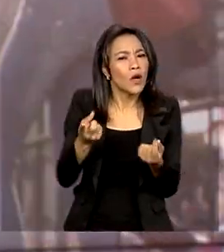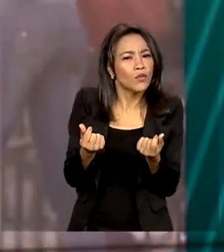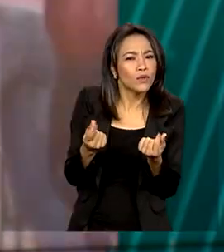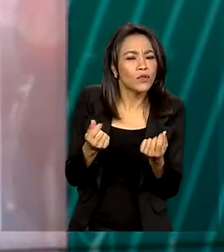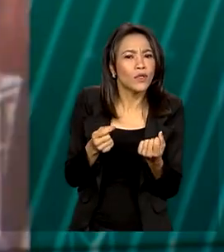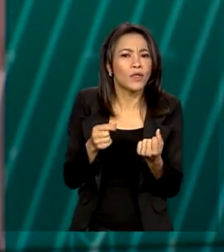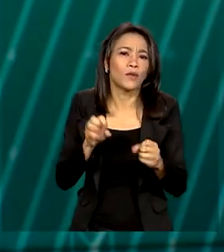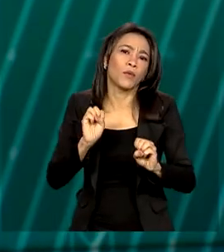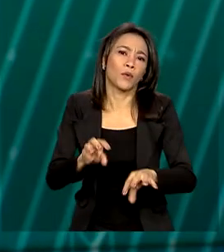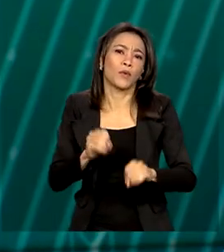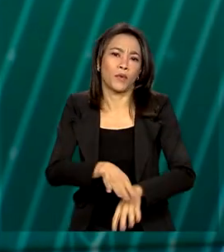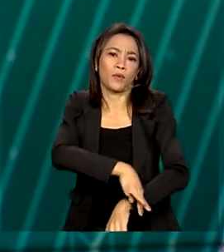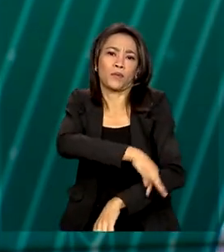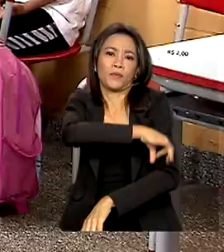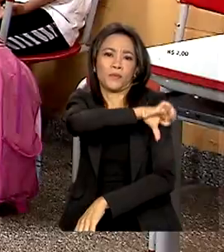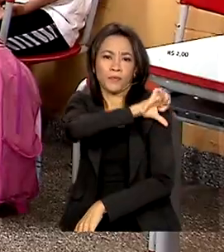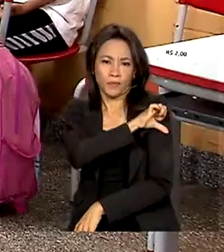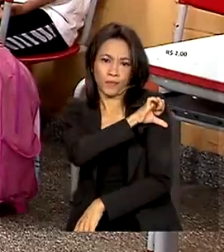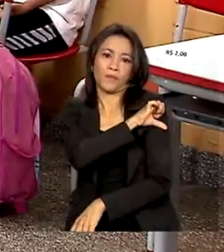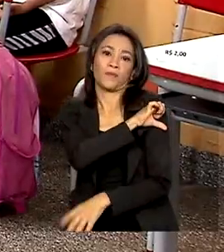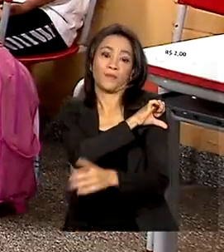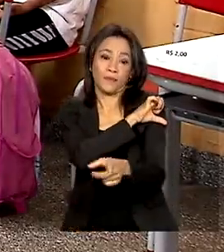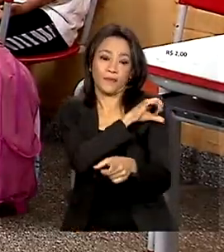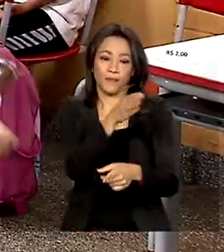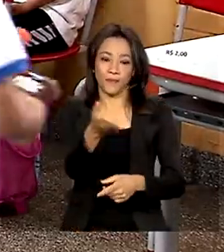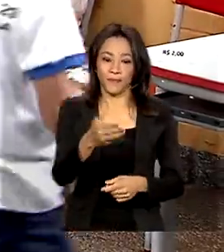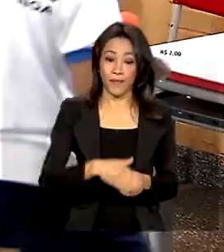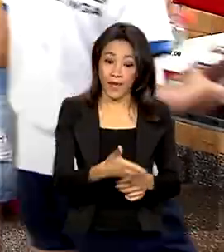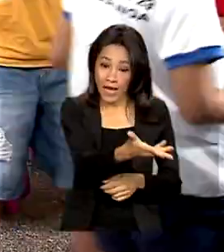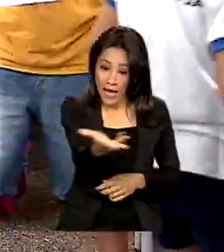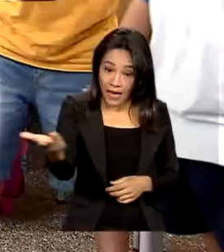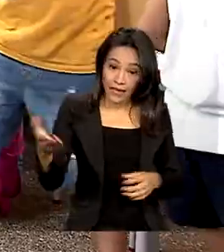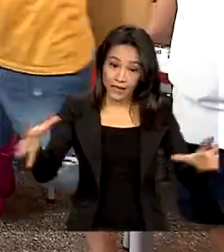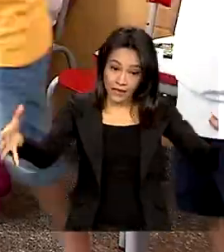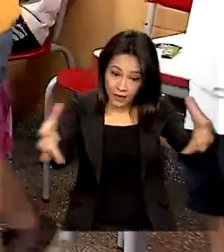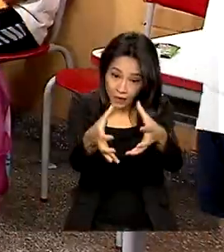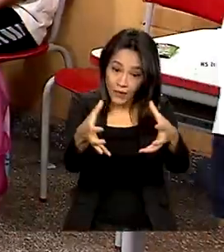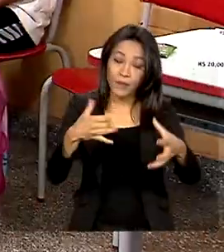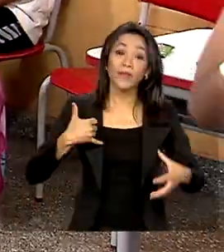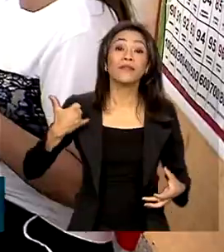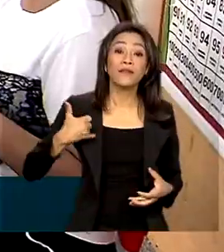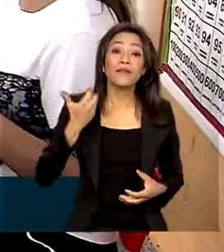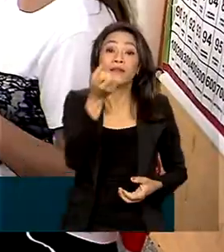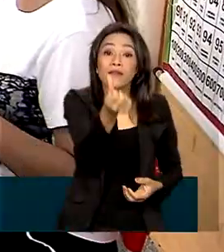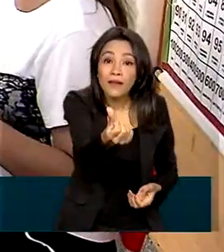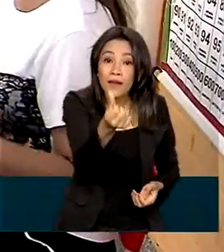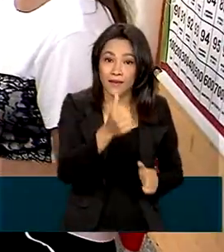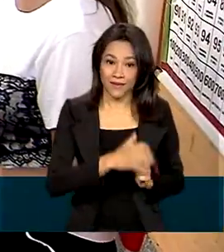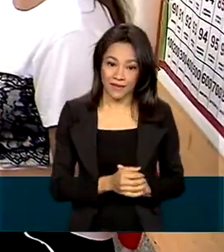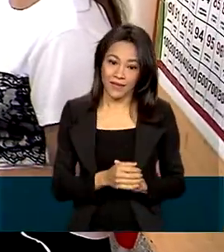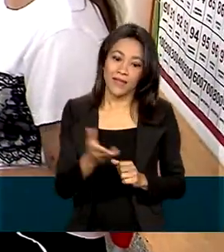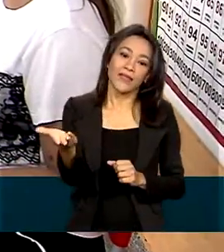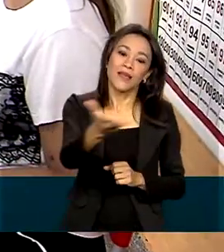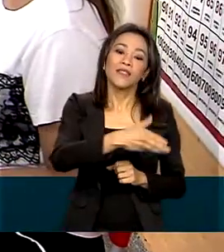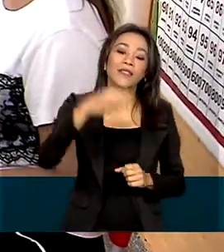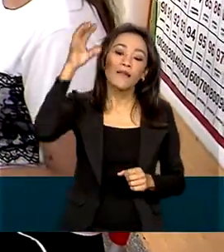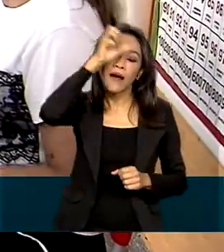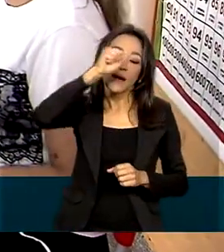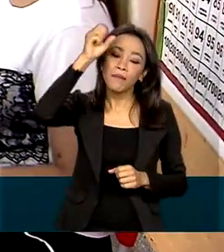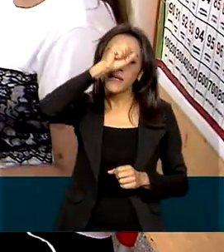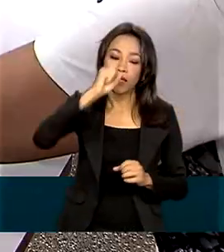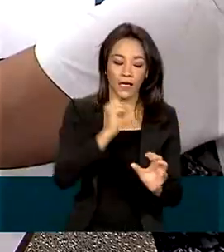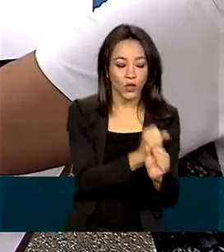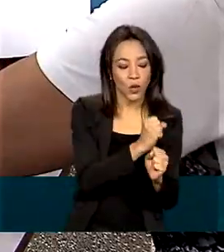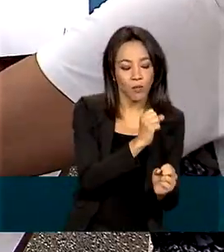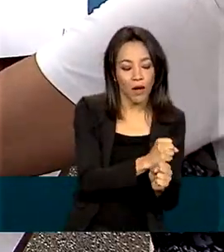da rede pública de ensino. Essa turminha aí tem 6 anos. Está começando a aprender a